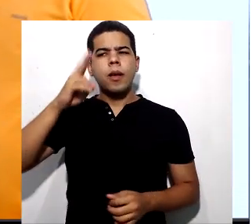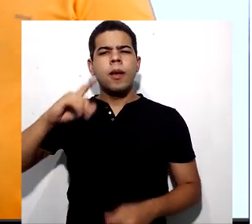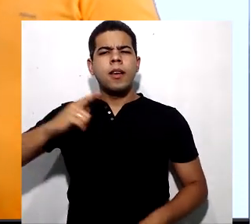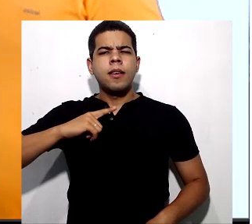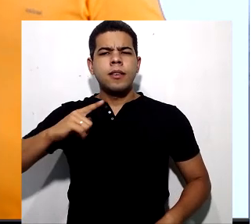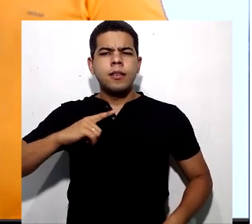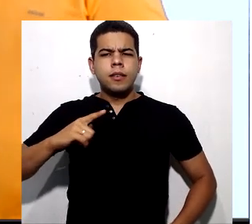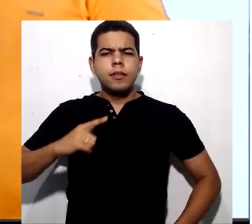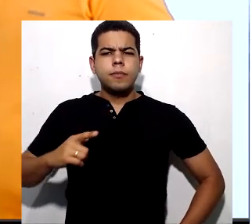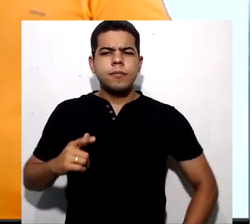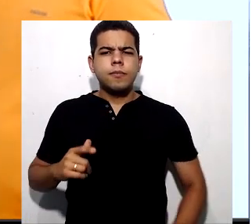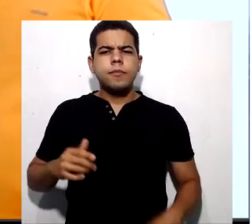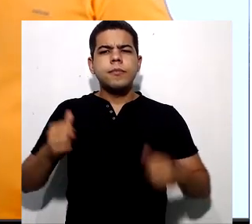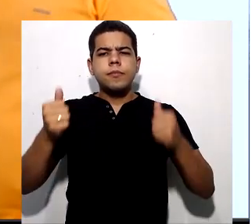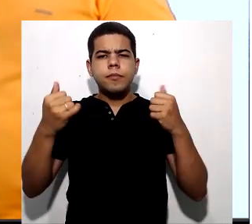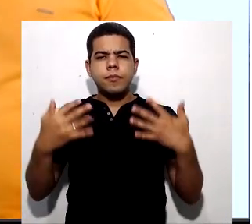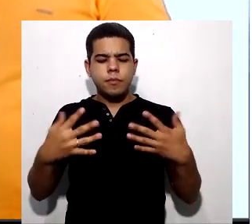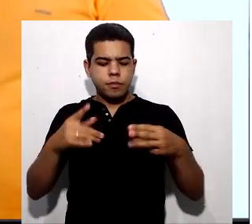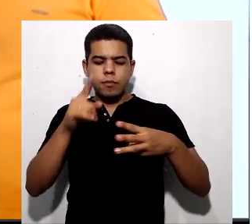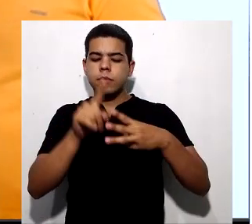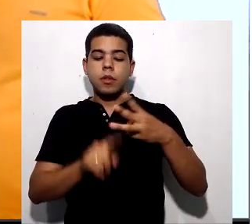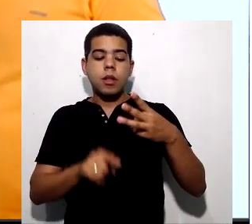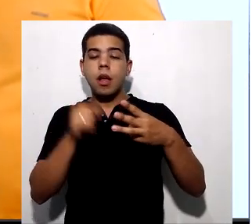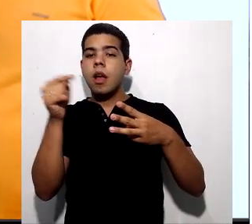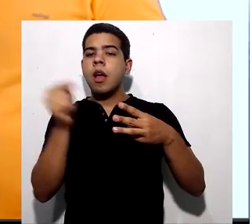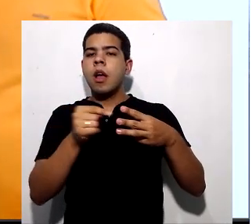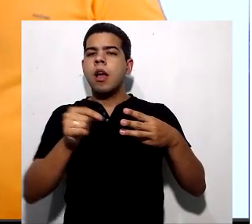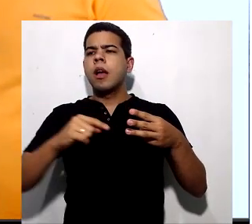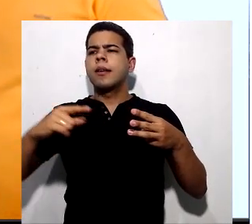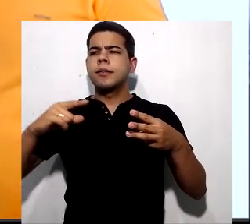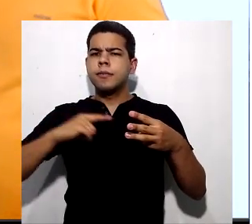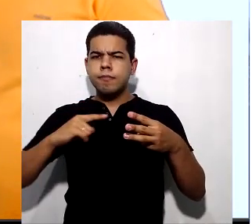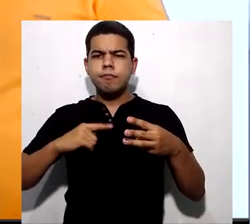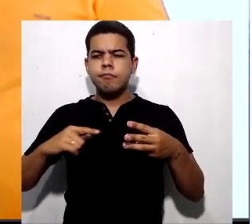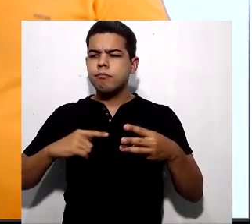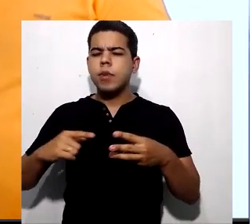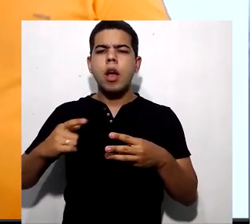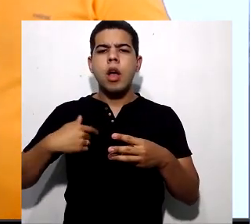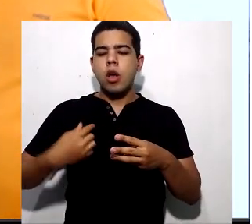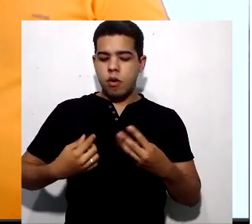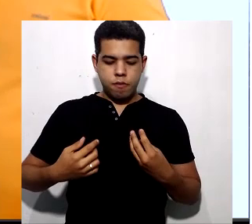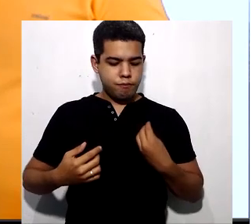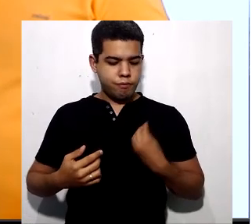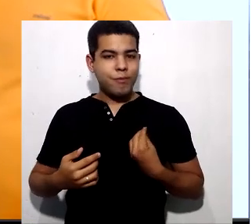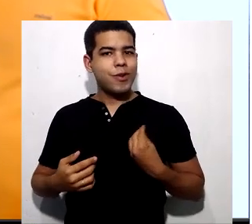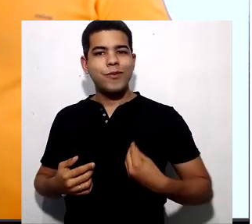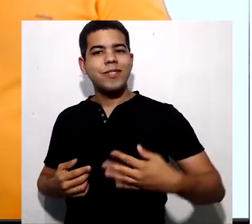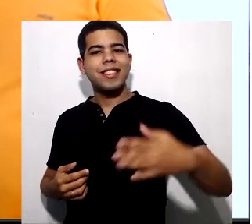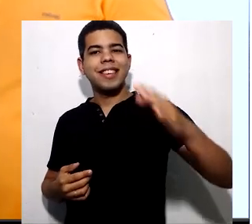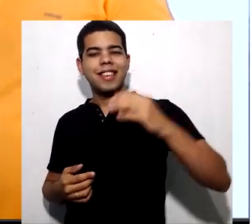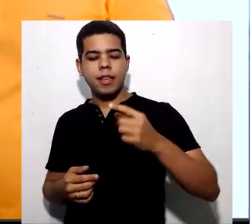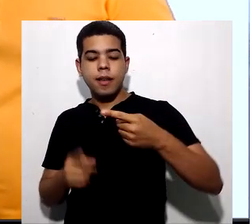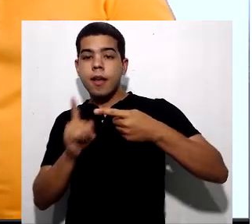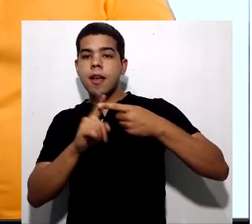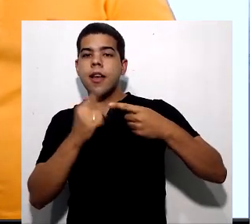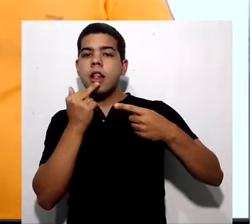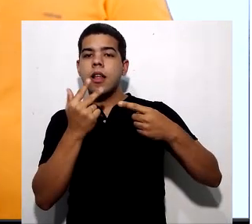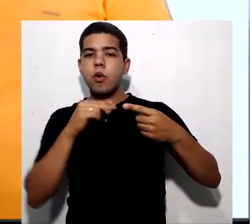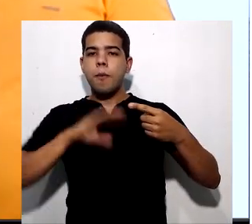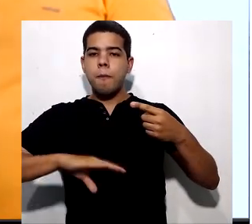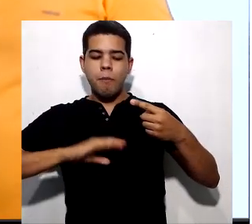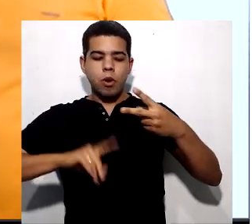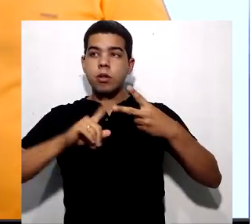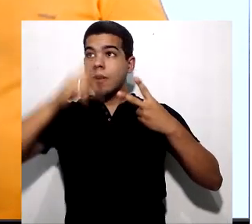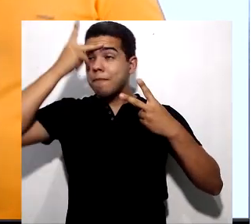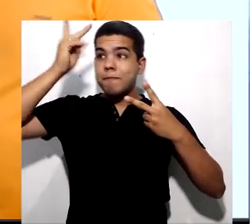ela fala dos 3 grandes motivos que a levam, que a conduzem pela vida: o amar a língua portuguesa, Exato. o amar o próximo